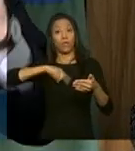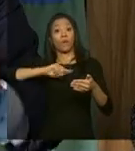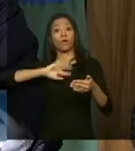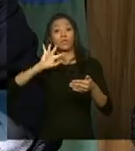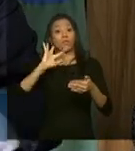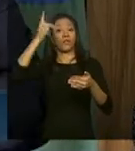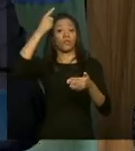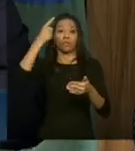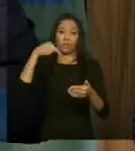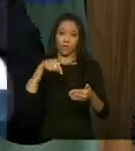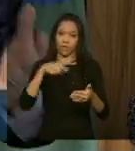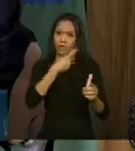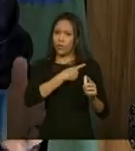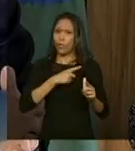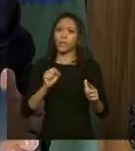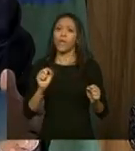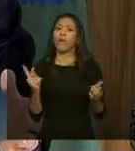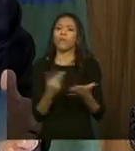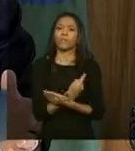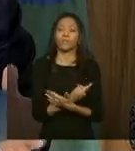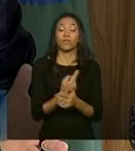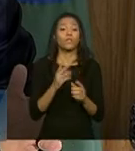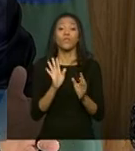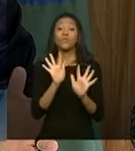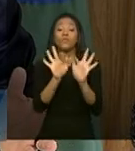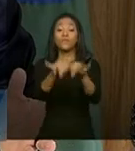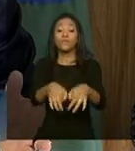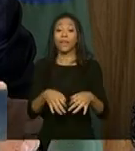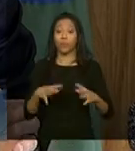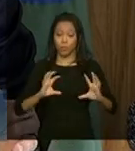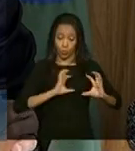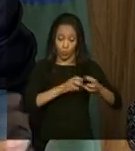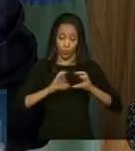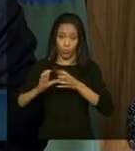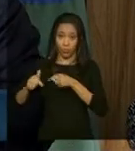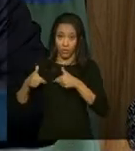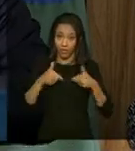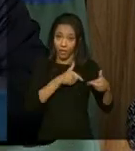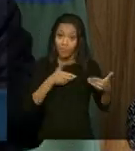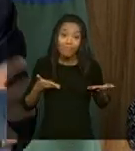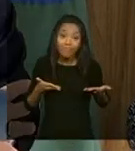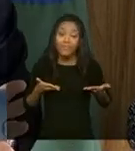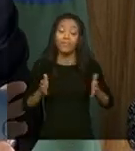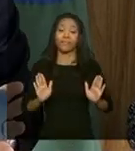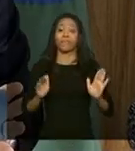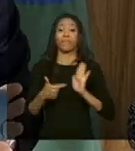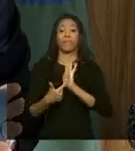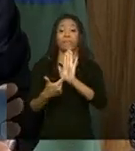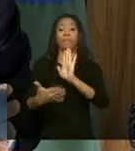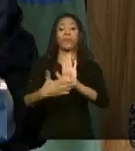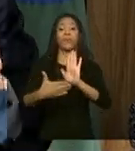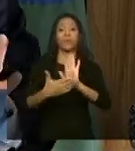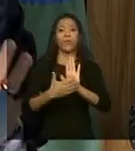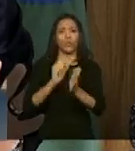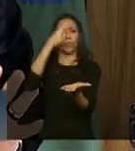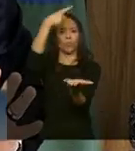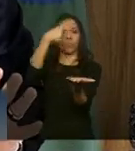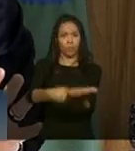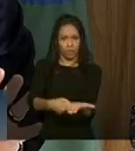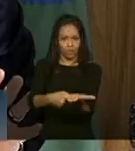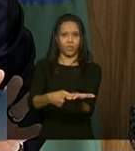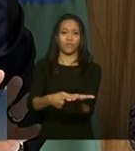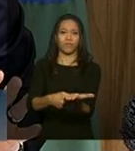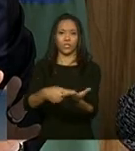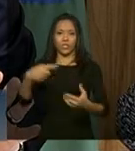e pactuar. E qual é o resultado final desses grupos de trabalho? É propor um grande pacto pela